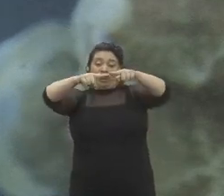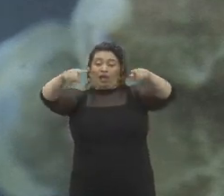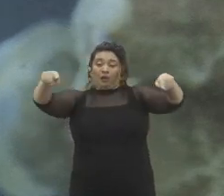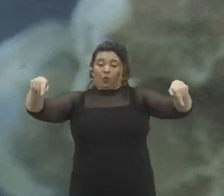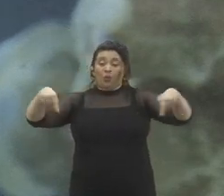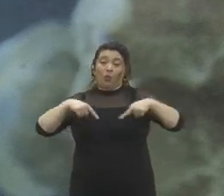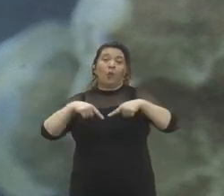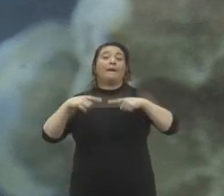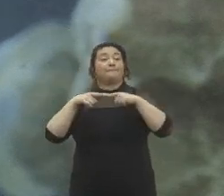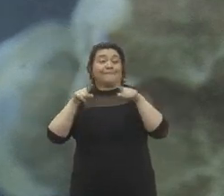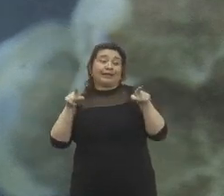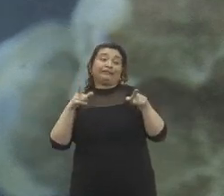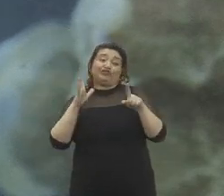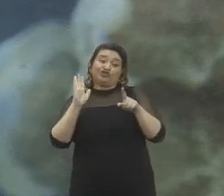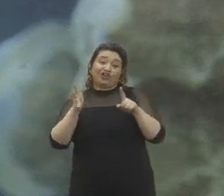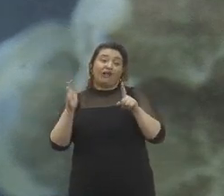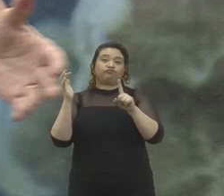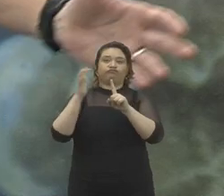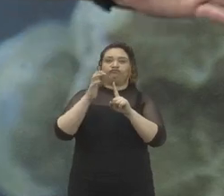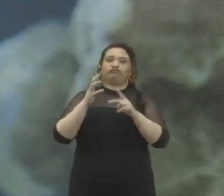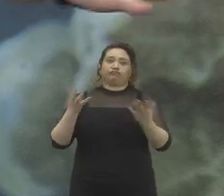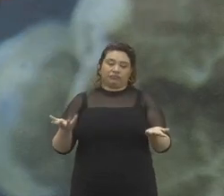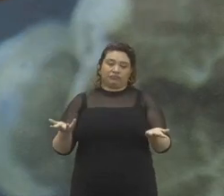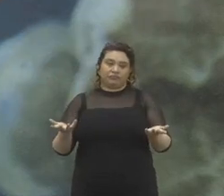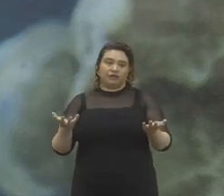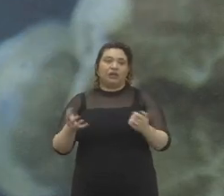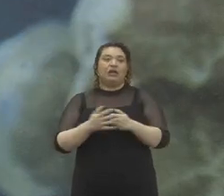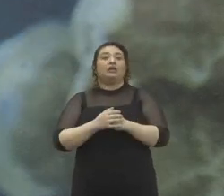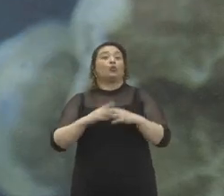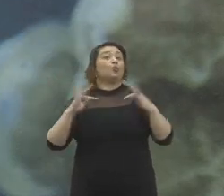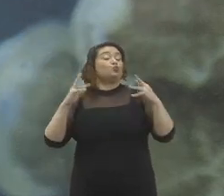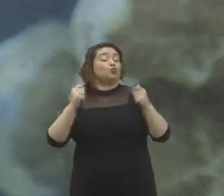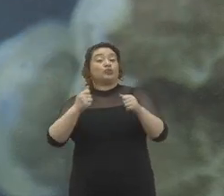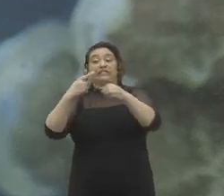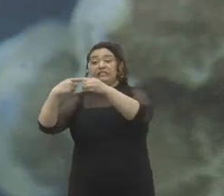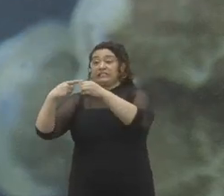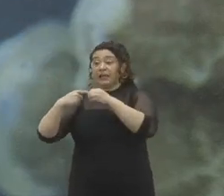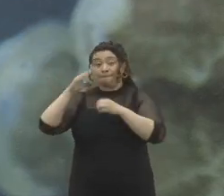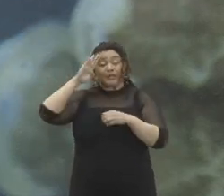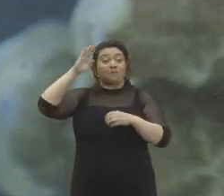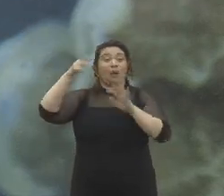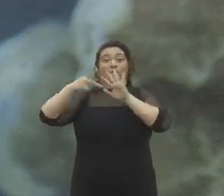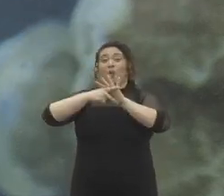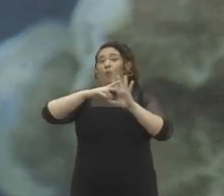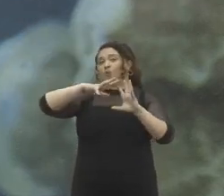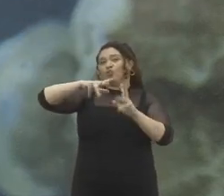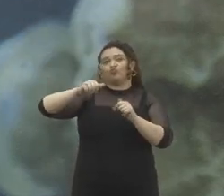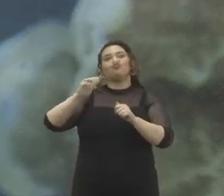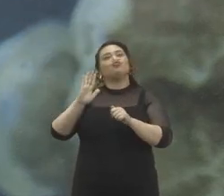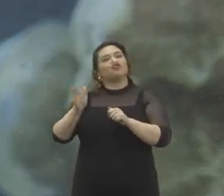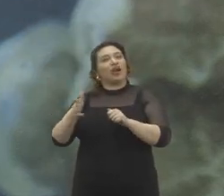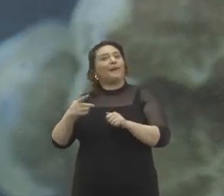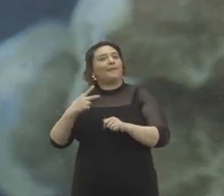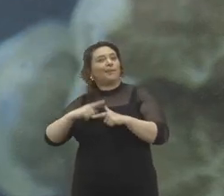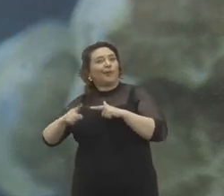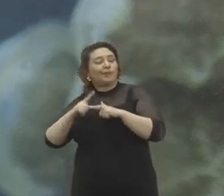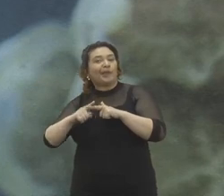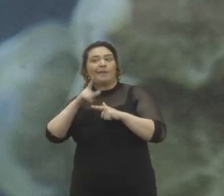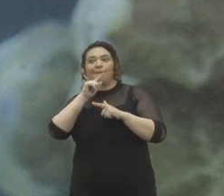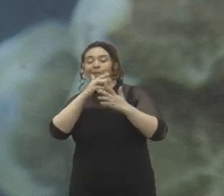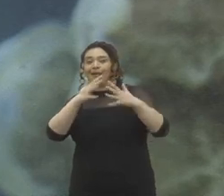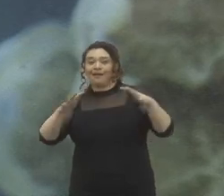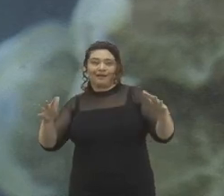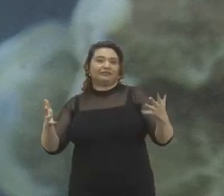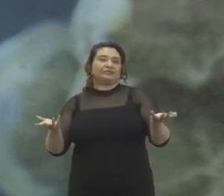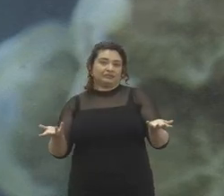enfim eh todas as cidades as principais cidades do mundo ficam a beira mar com ess raras exceções de de